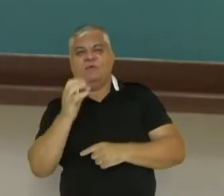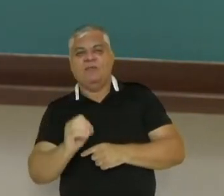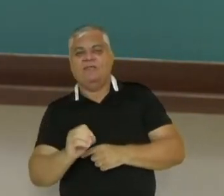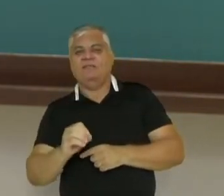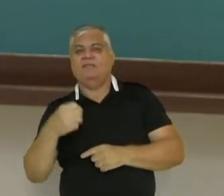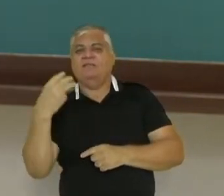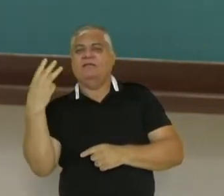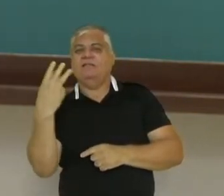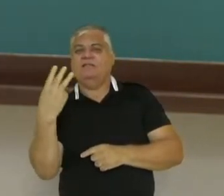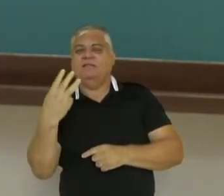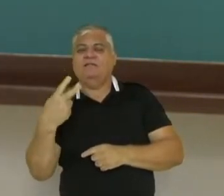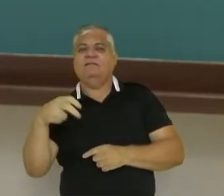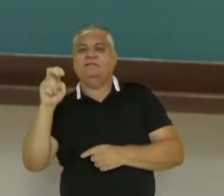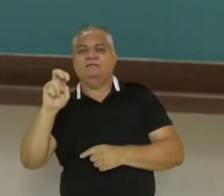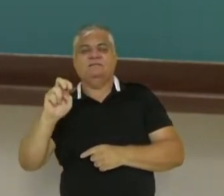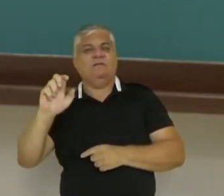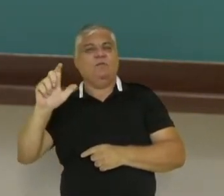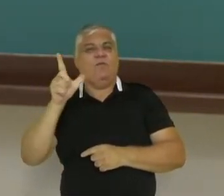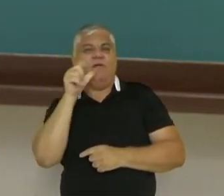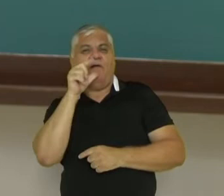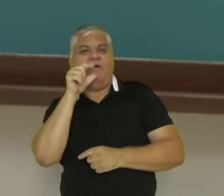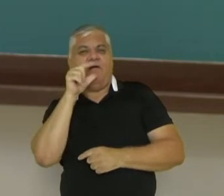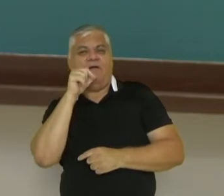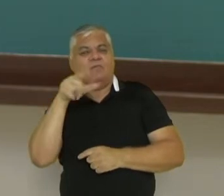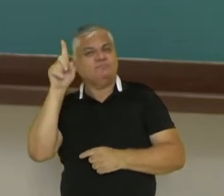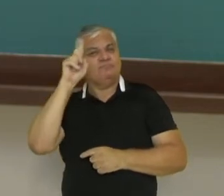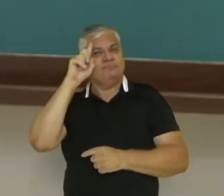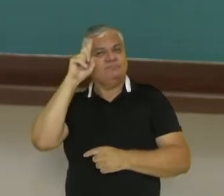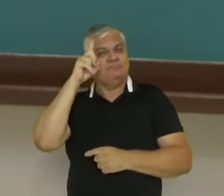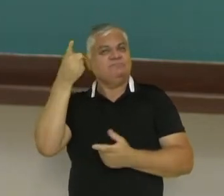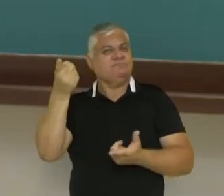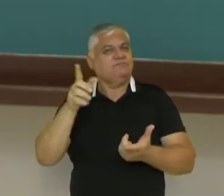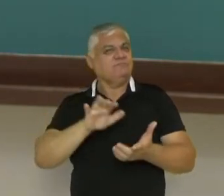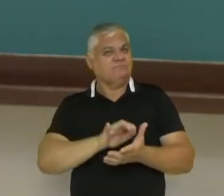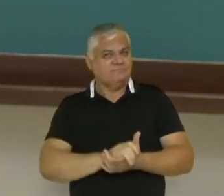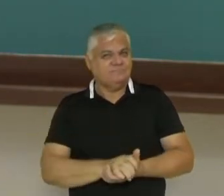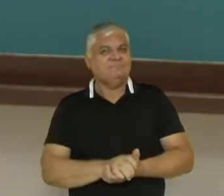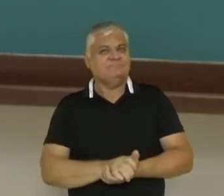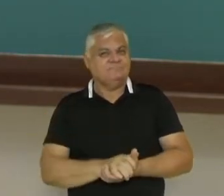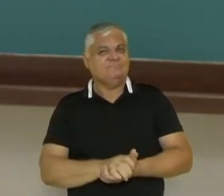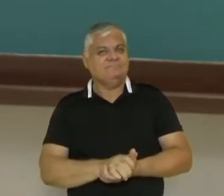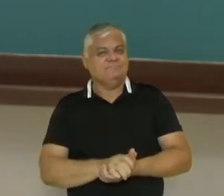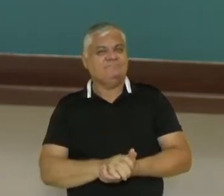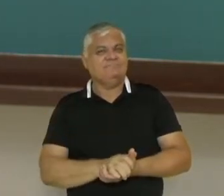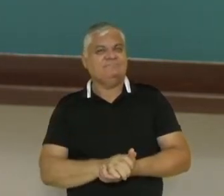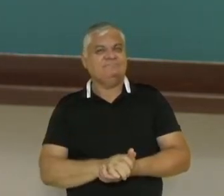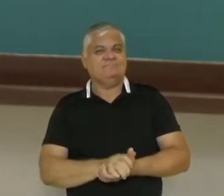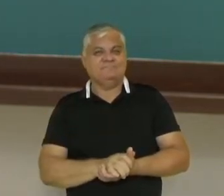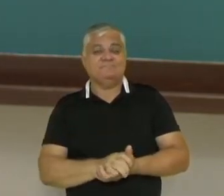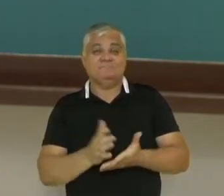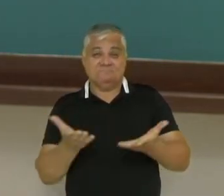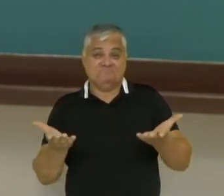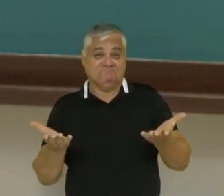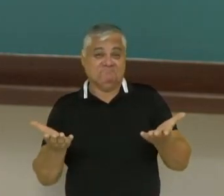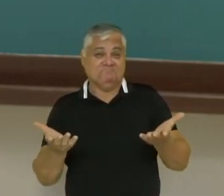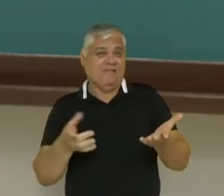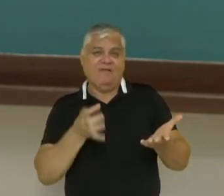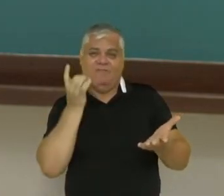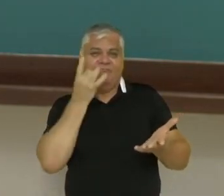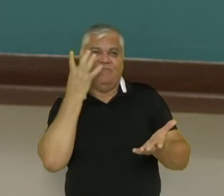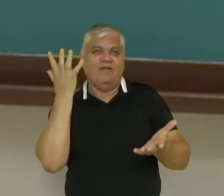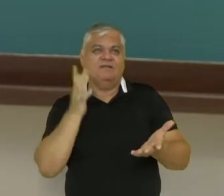1% diário, multiplico por 25, 35 litros de água dia é gasto com